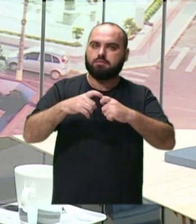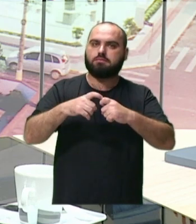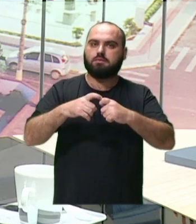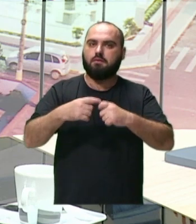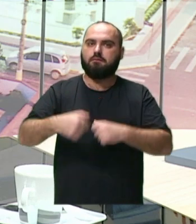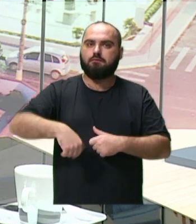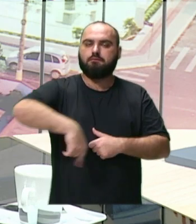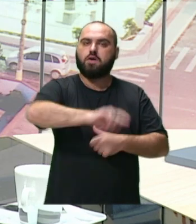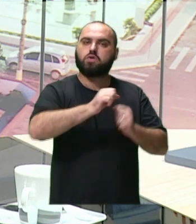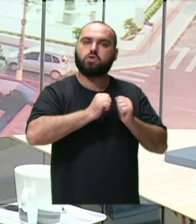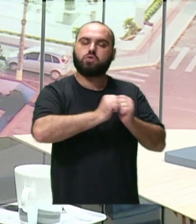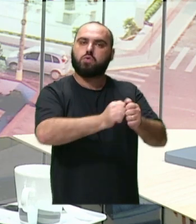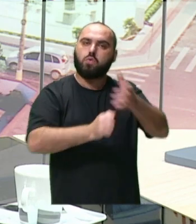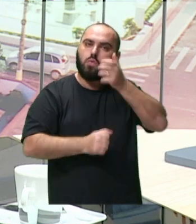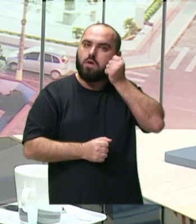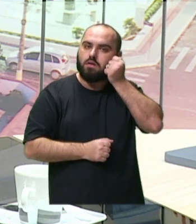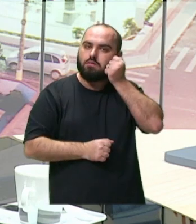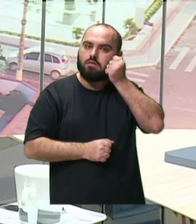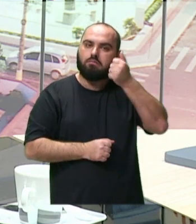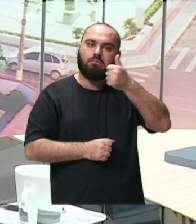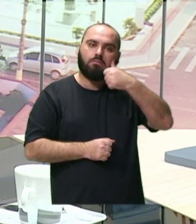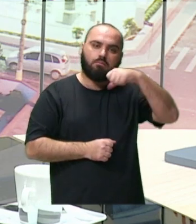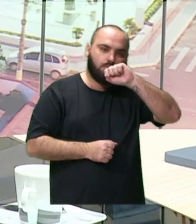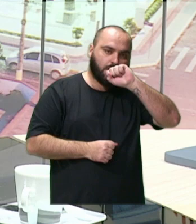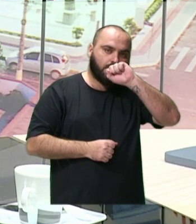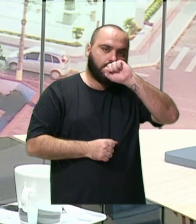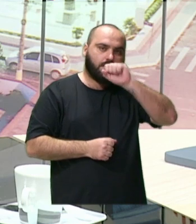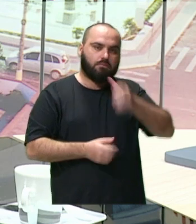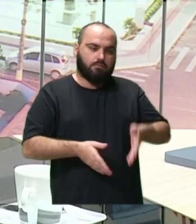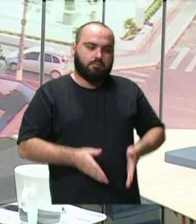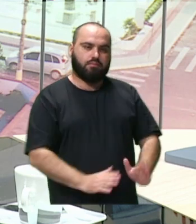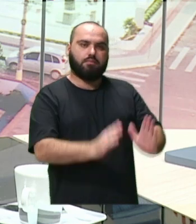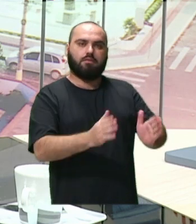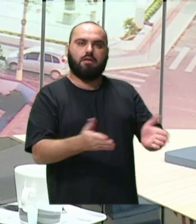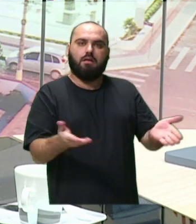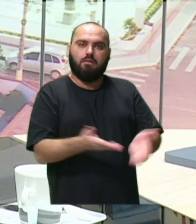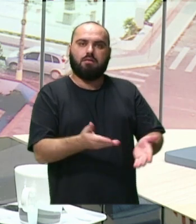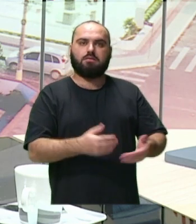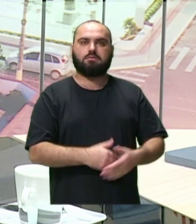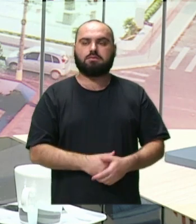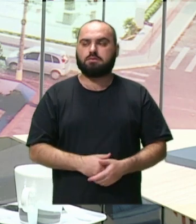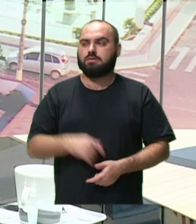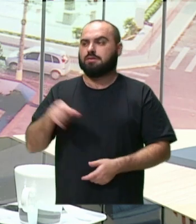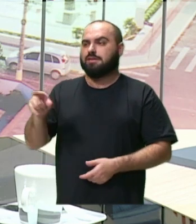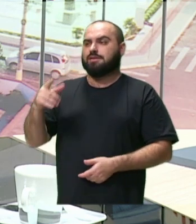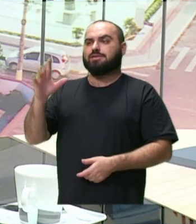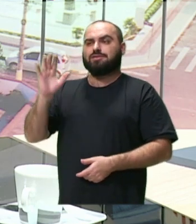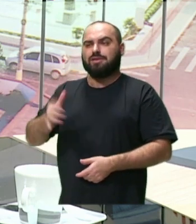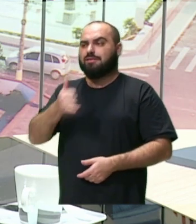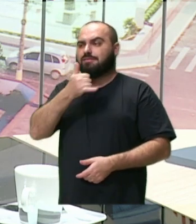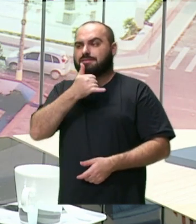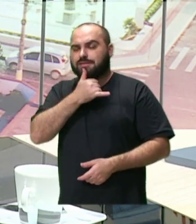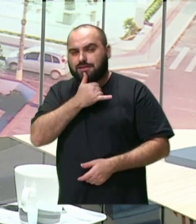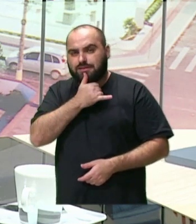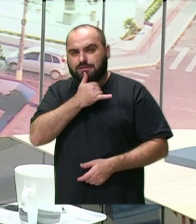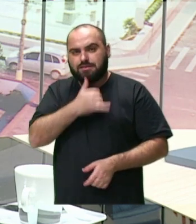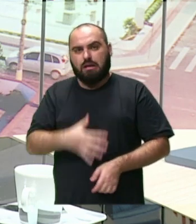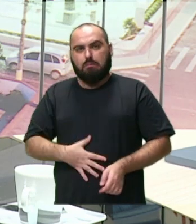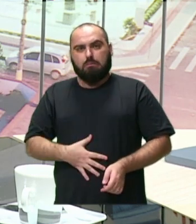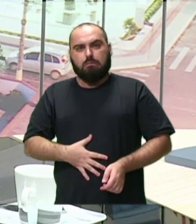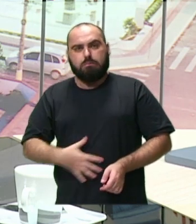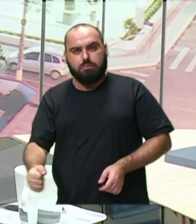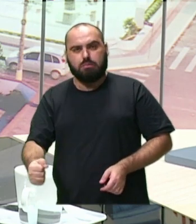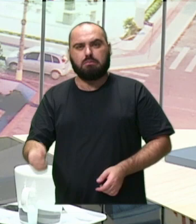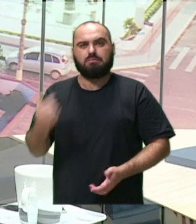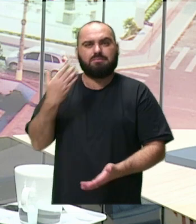quarto com as mães que acabaram de ganhar o bebê. Então, ela já estava triste por conta daquele sentimento de